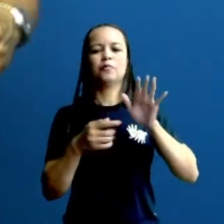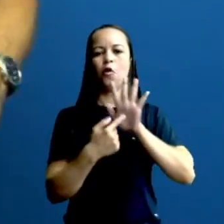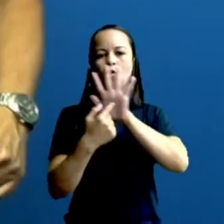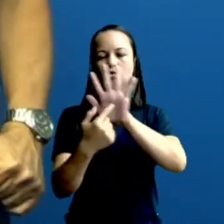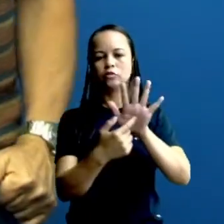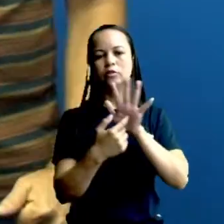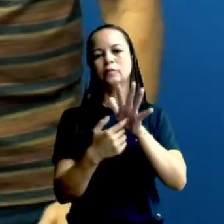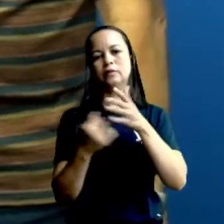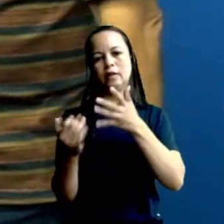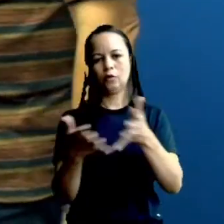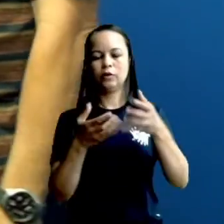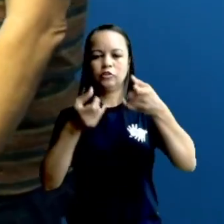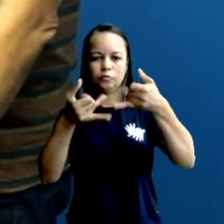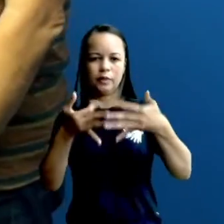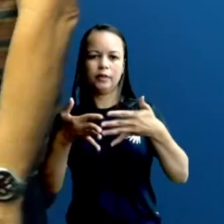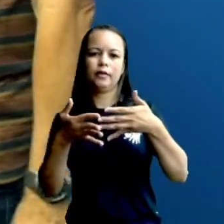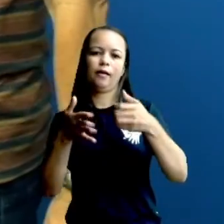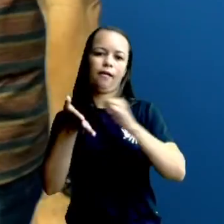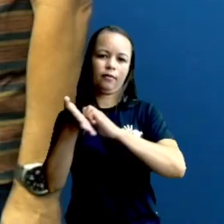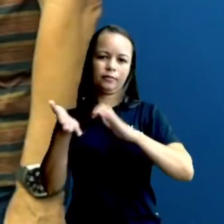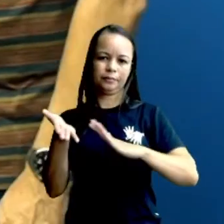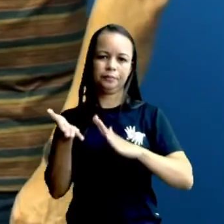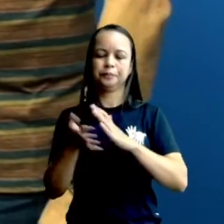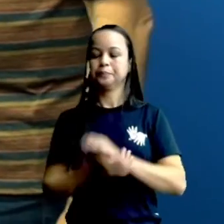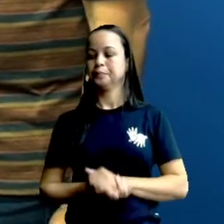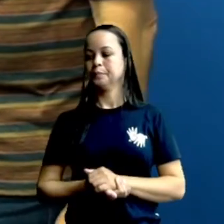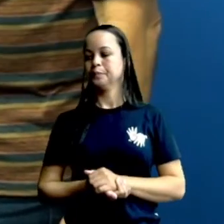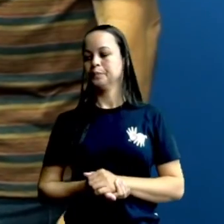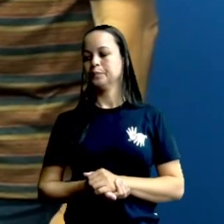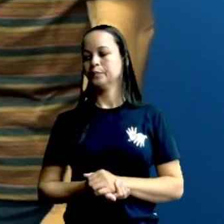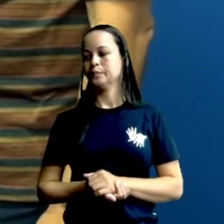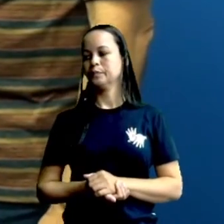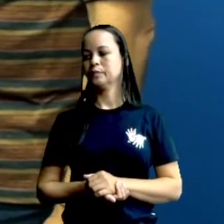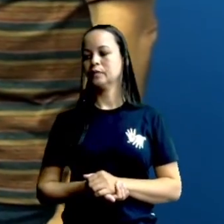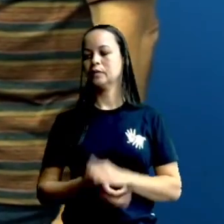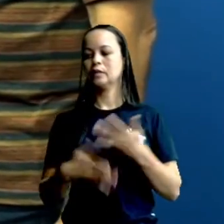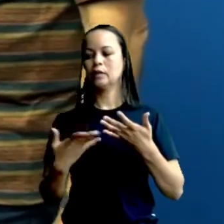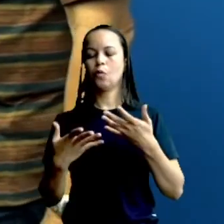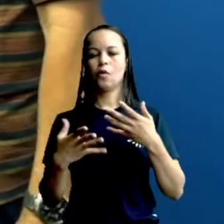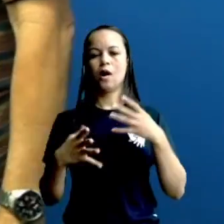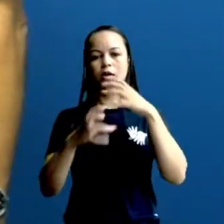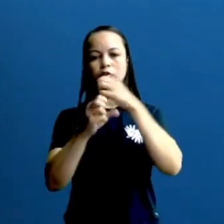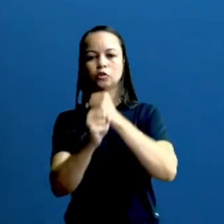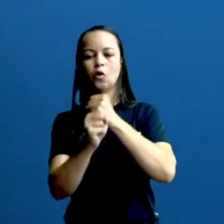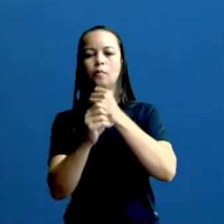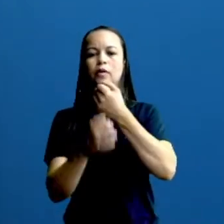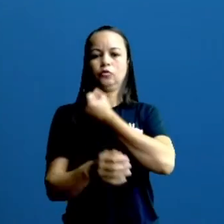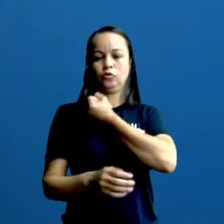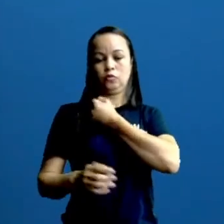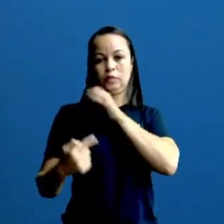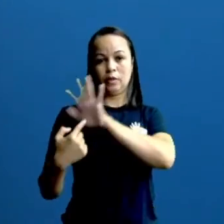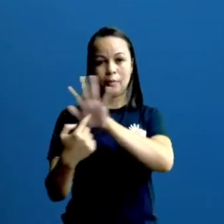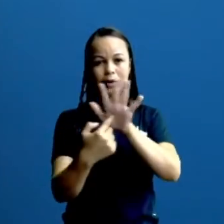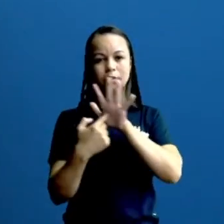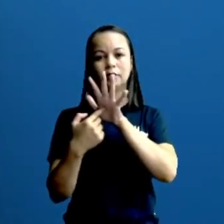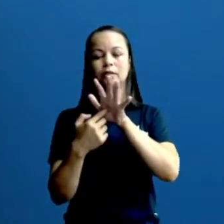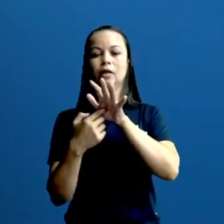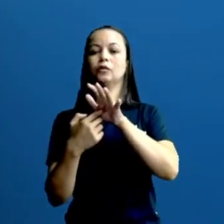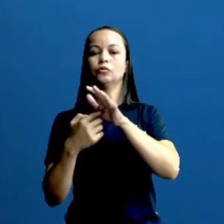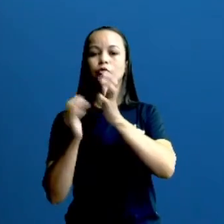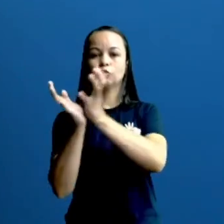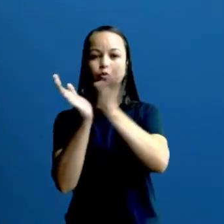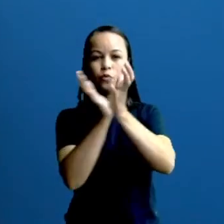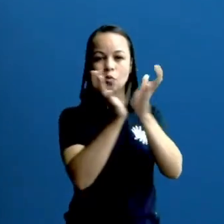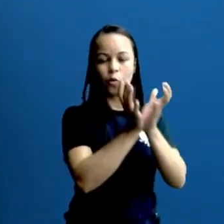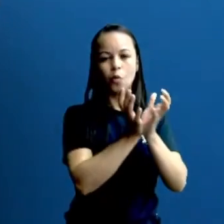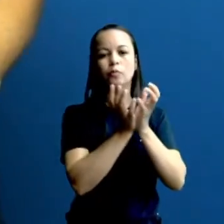vezes. É isso que está dizendo a questão. Aí ele pergunta assim, ó, a soma do número das aparições diárias dos